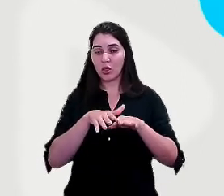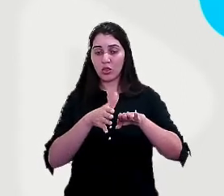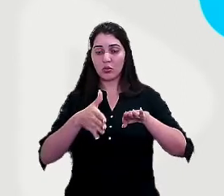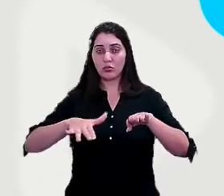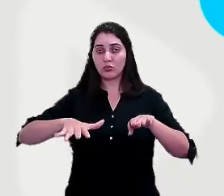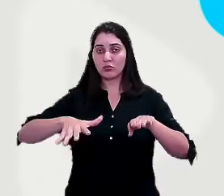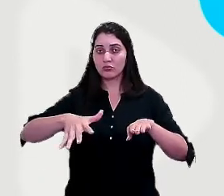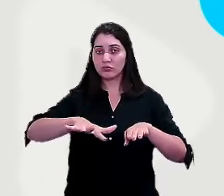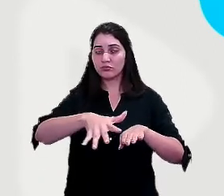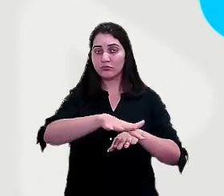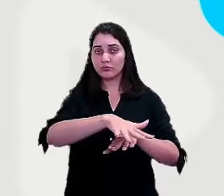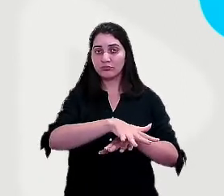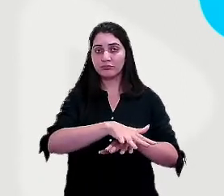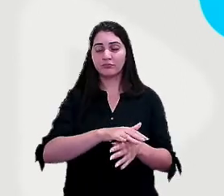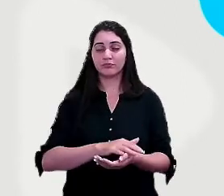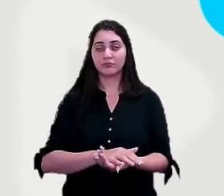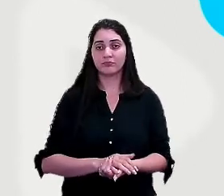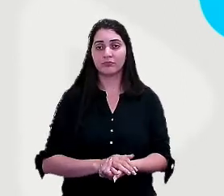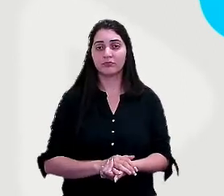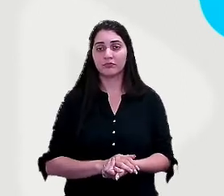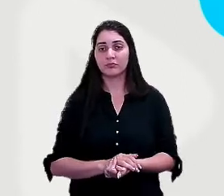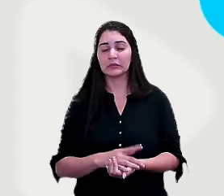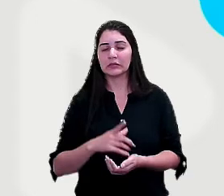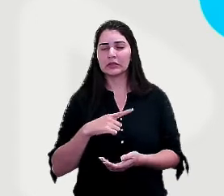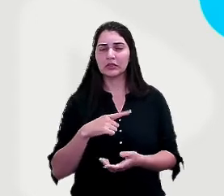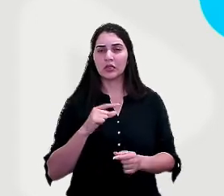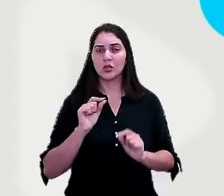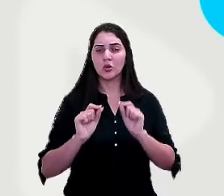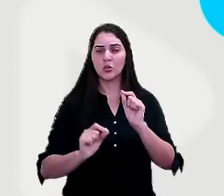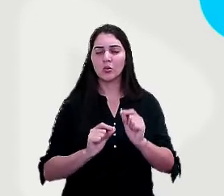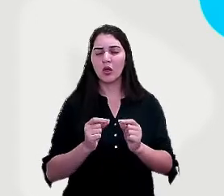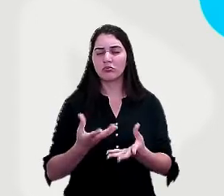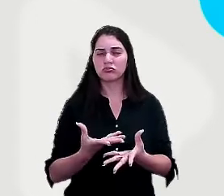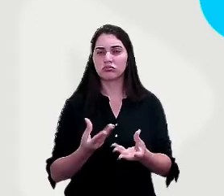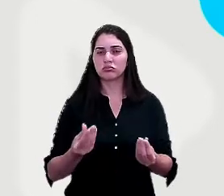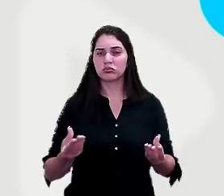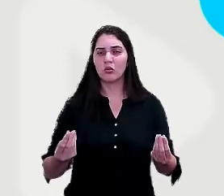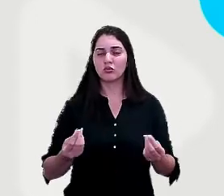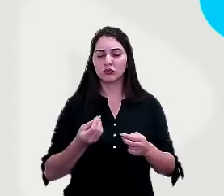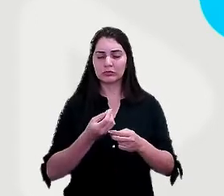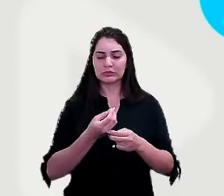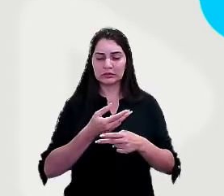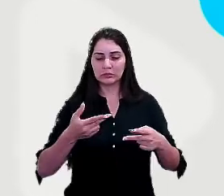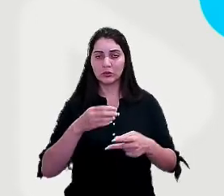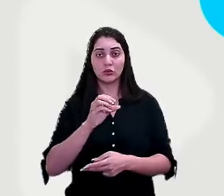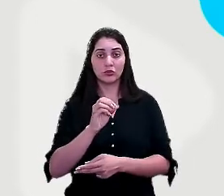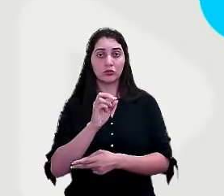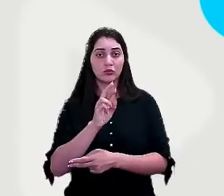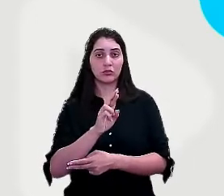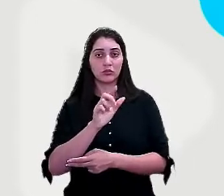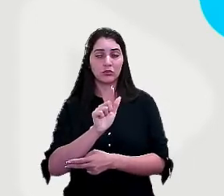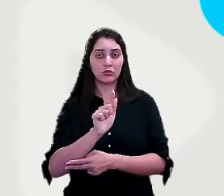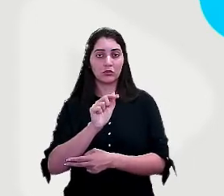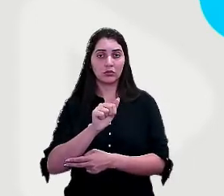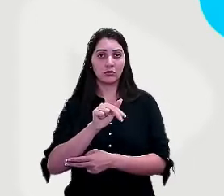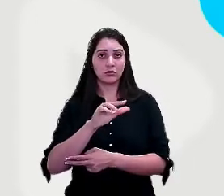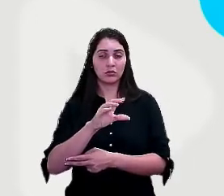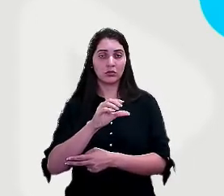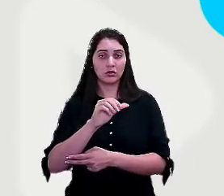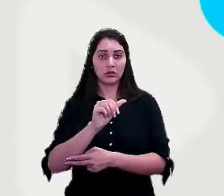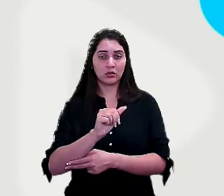oceanos, há um acúmulo muito grande de matéria orgânica. Por quê? Porque as algas elas